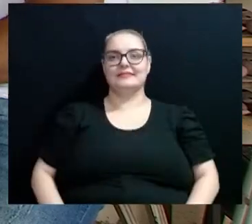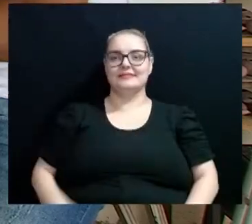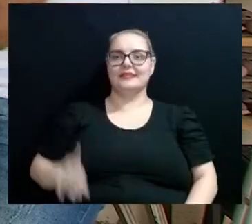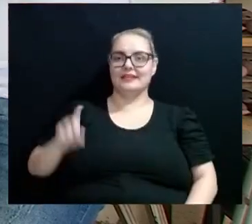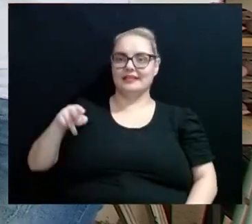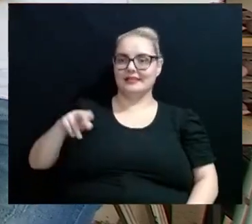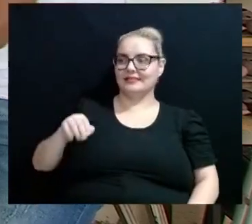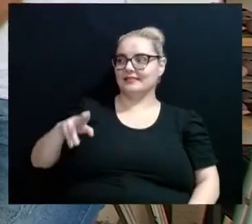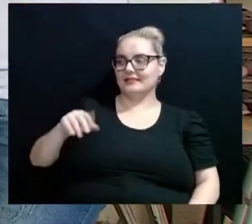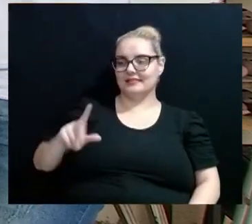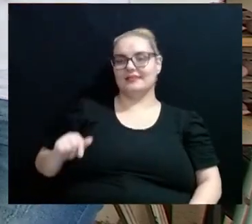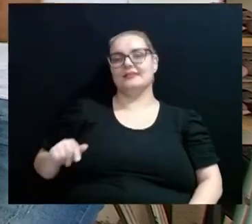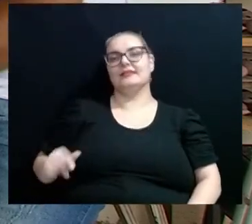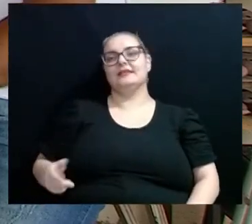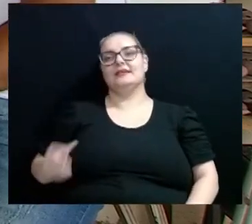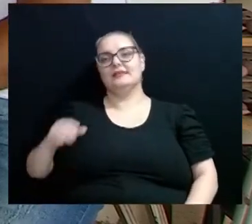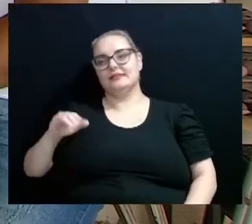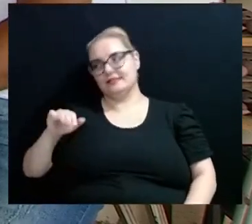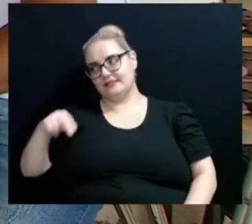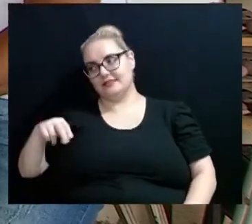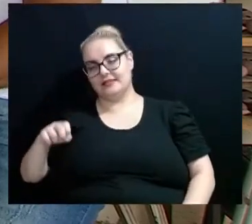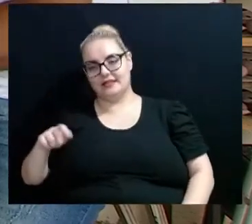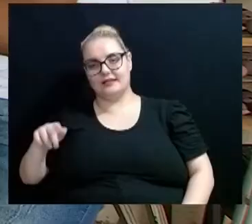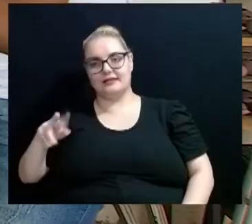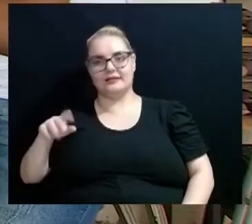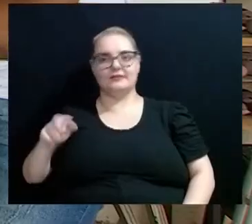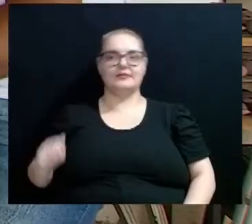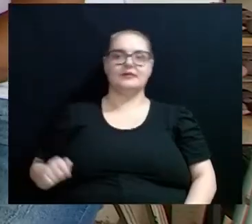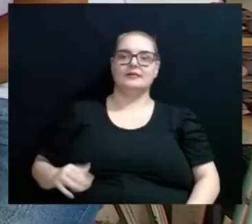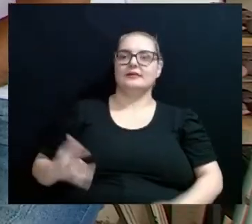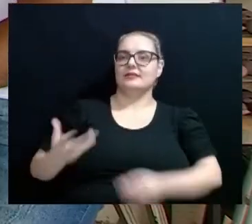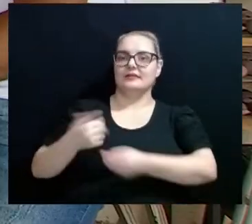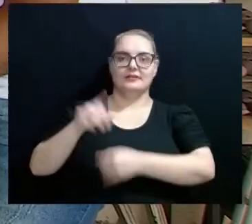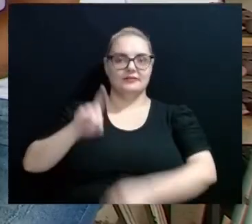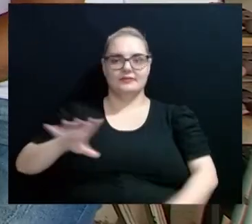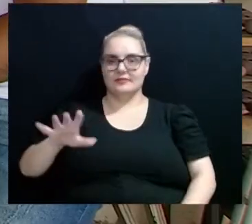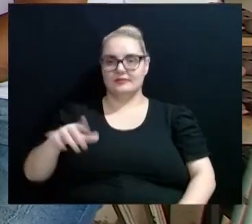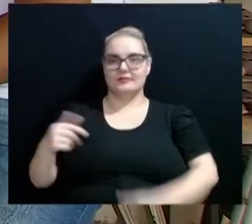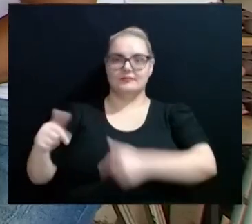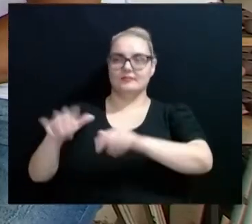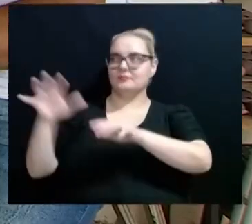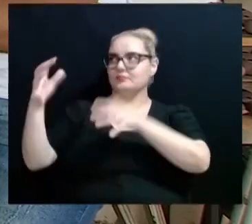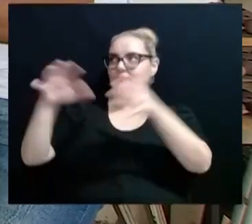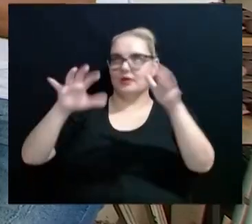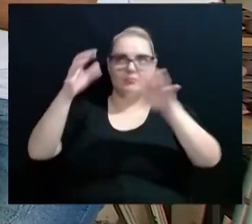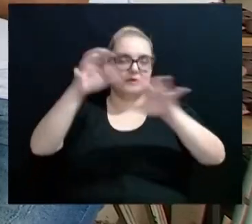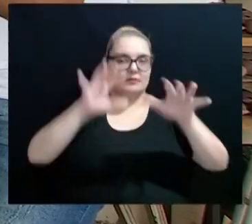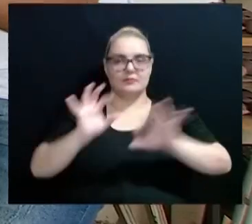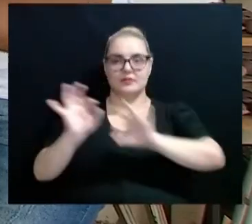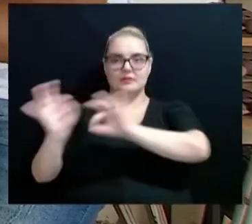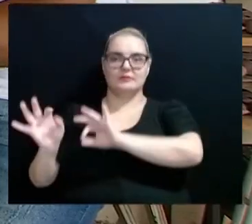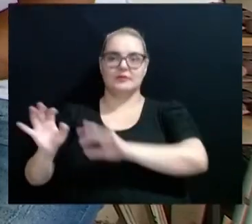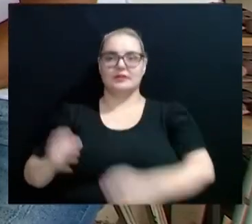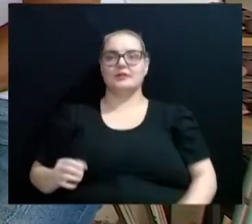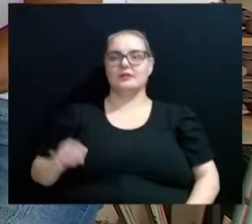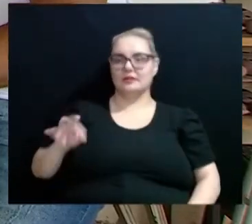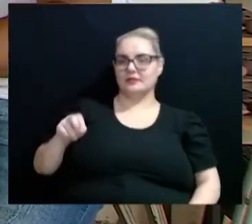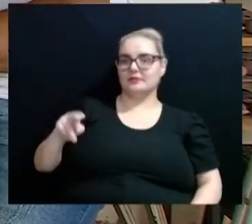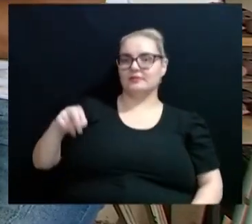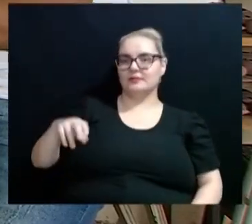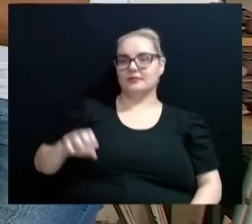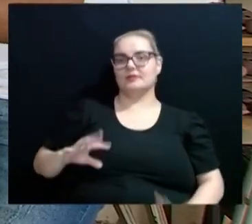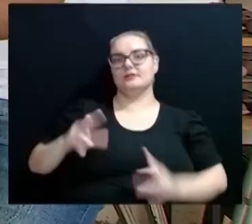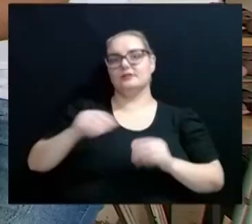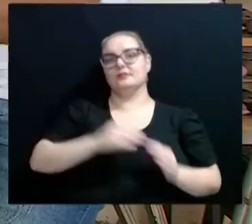do palco, junto com a Emília, que é lá do passado lá, e a Daniela Thomas, que foi a cenógrafa, que fez a direção de arte dela. E